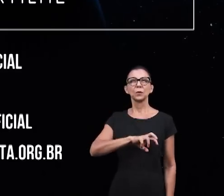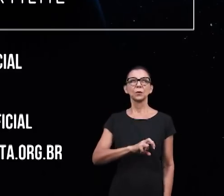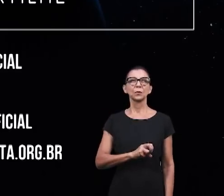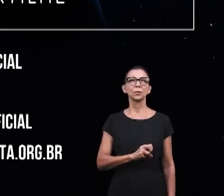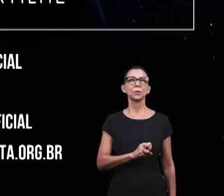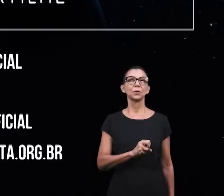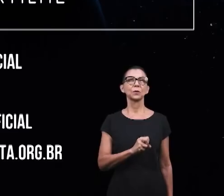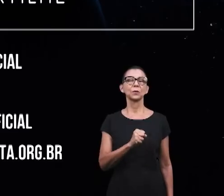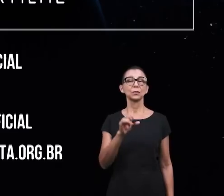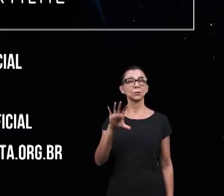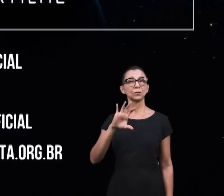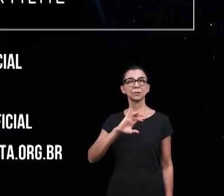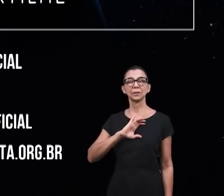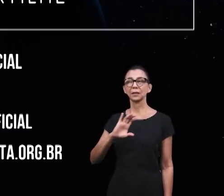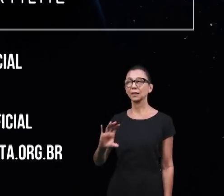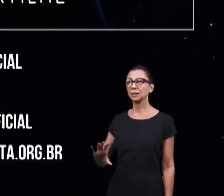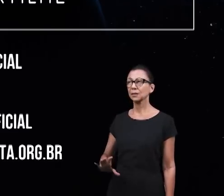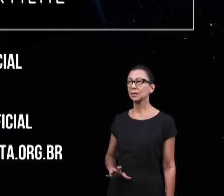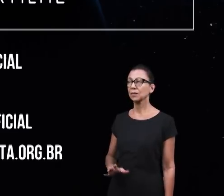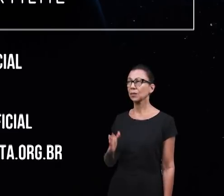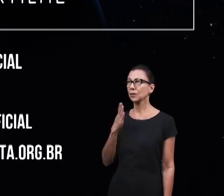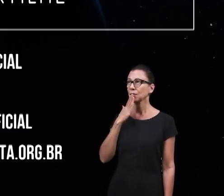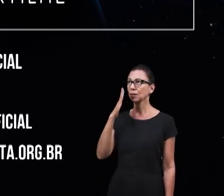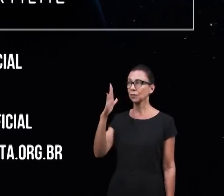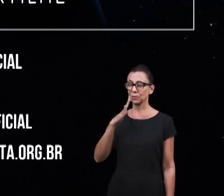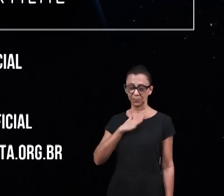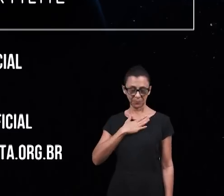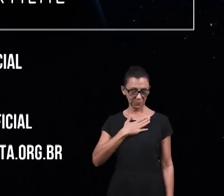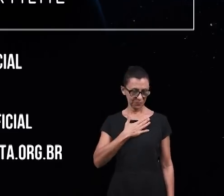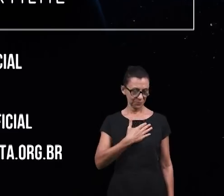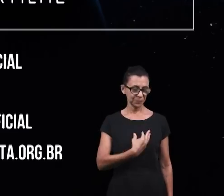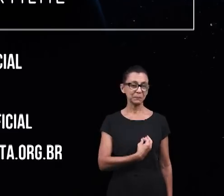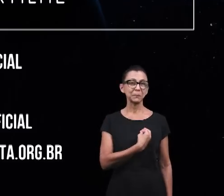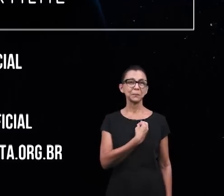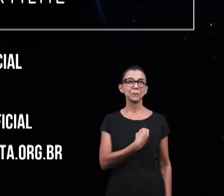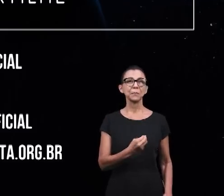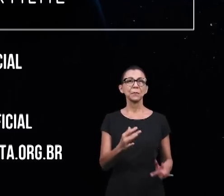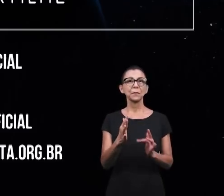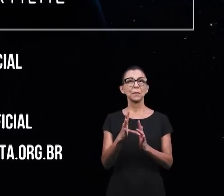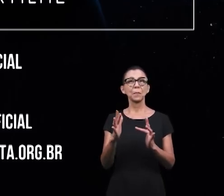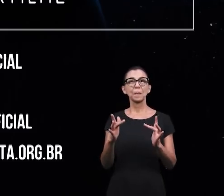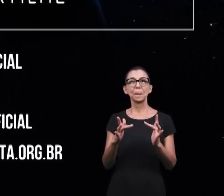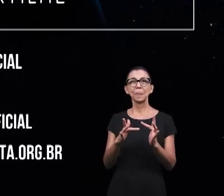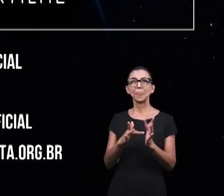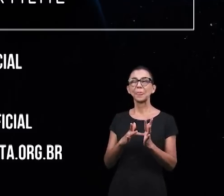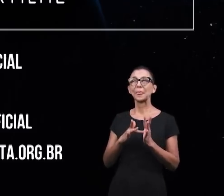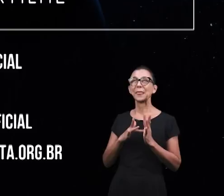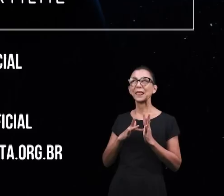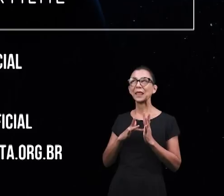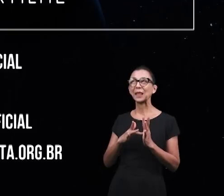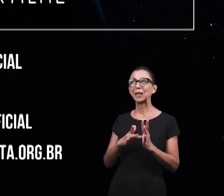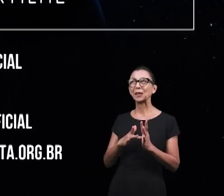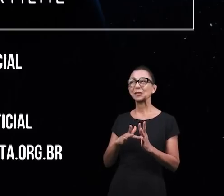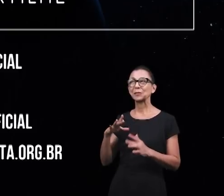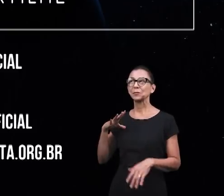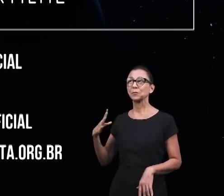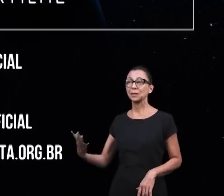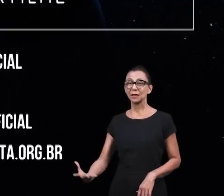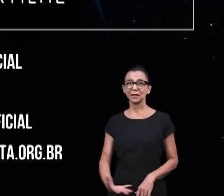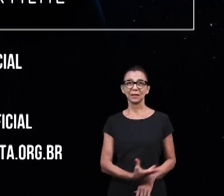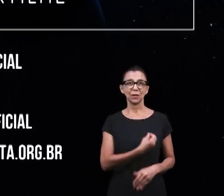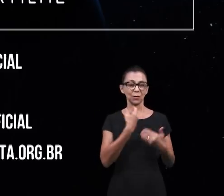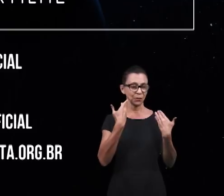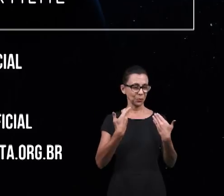que Cristo tem por mim. Jesus achou-me,